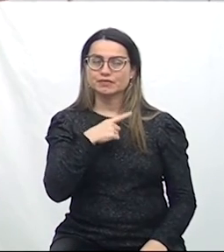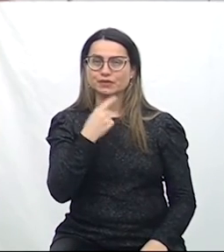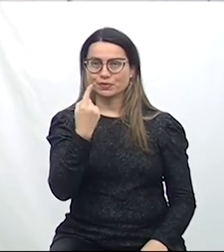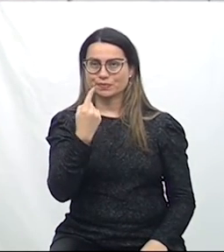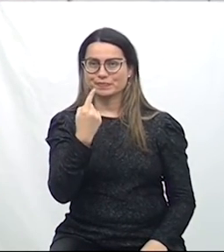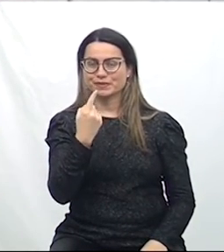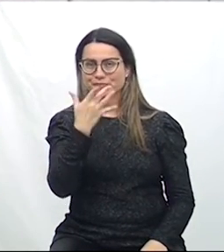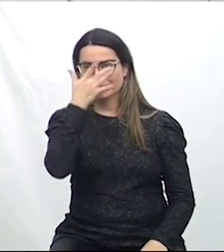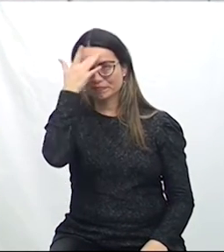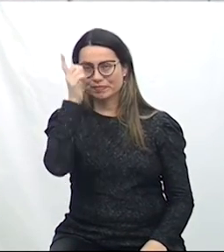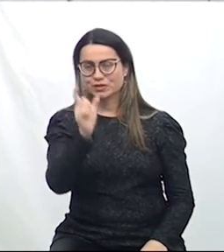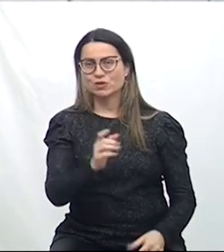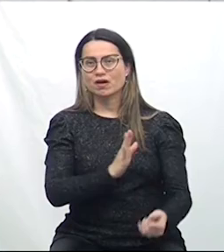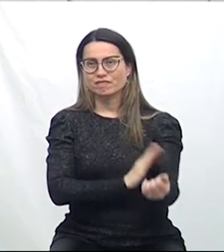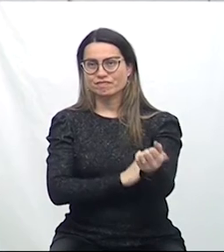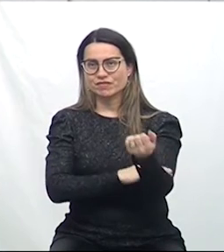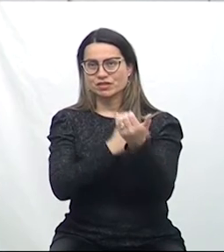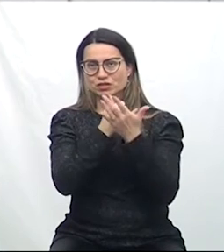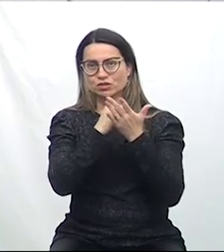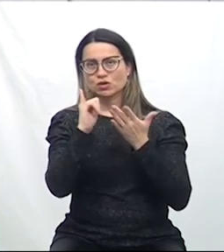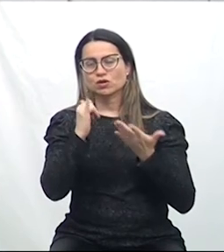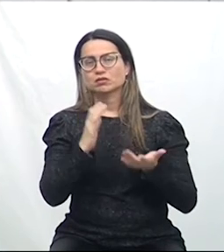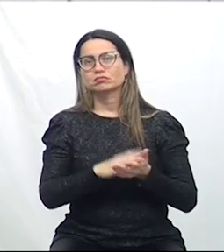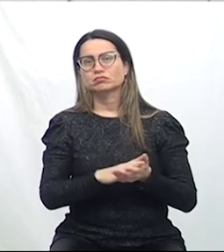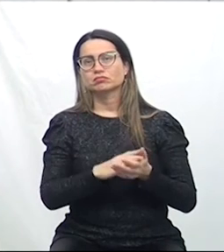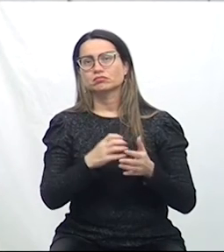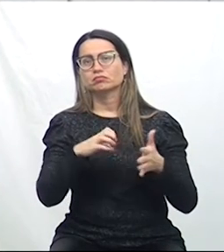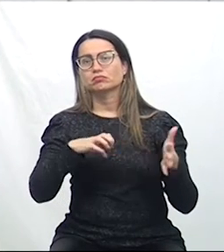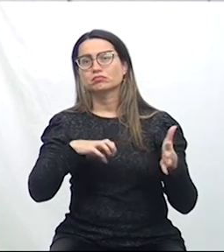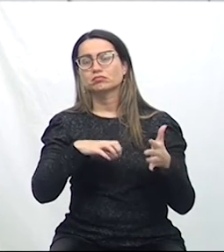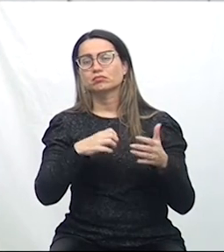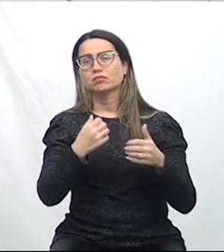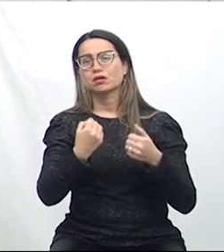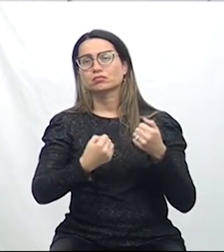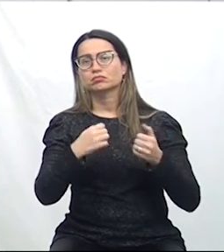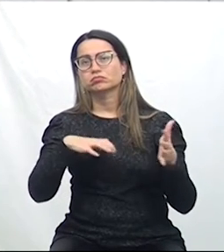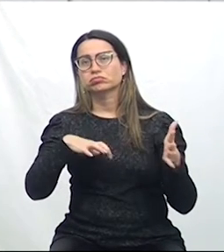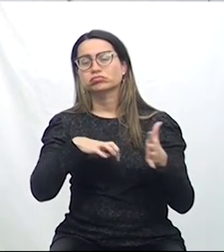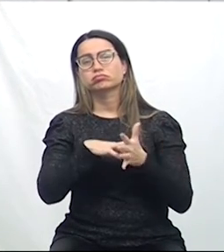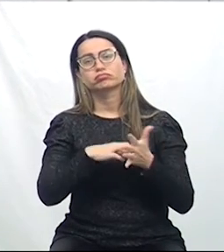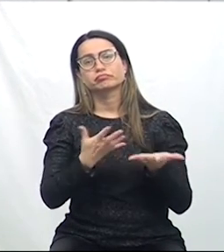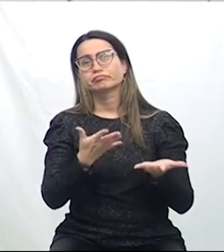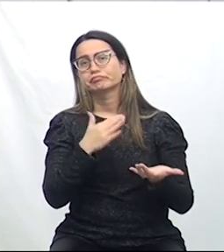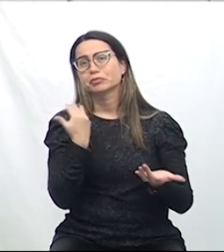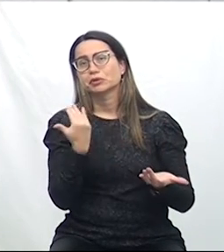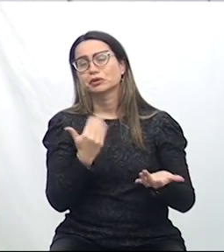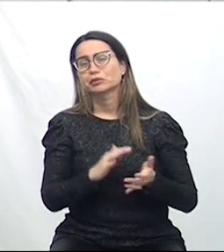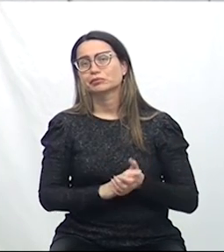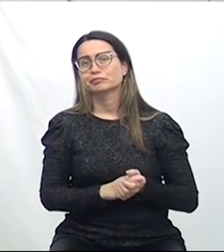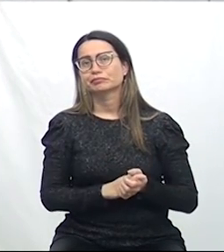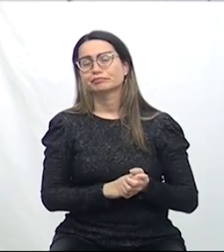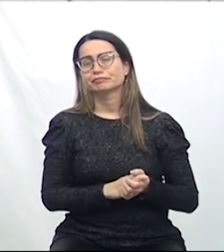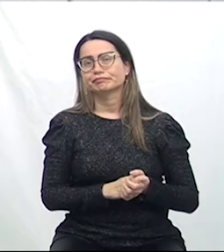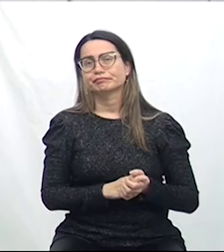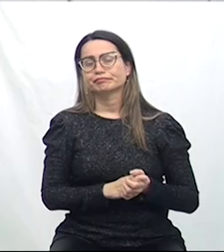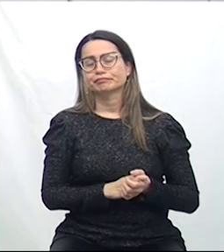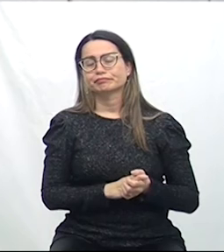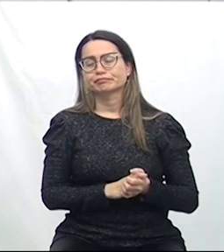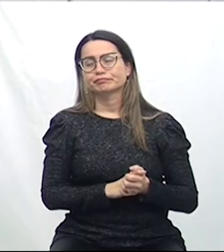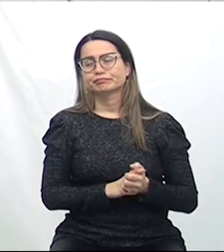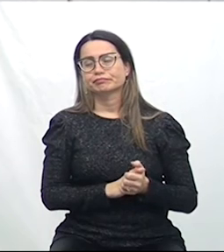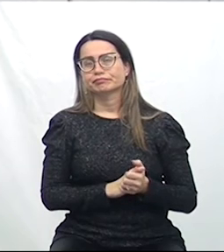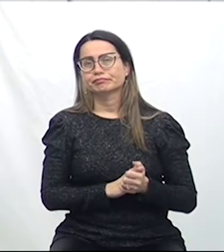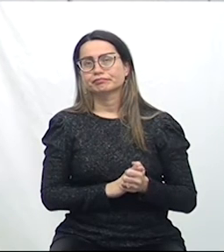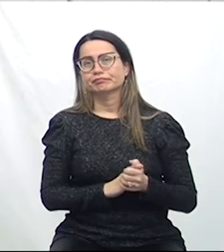foi aqui no terminal de ônibus, sofreu um acidente e veio a óbito depois, alguns dias depois, na UTI aqui no hospital,